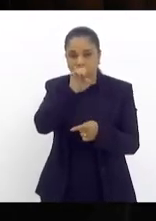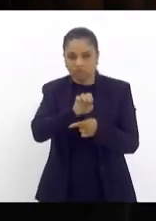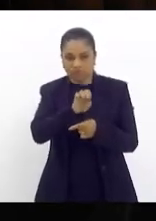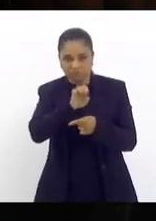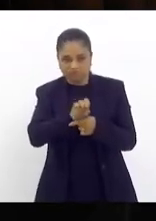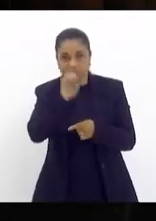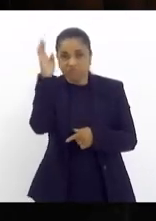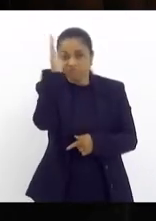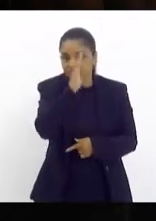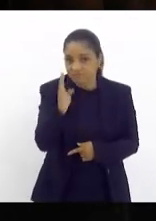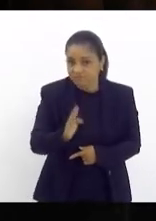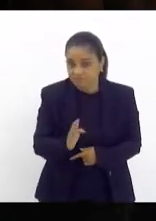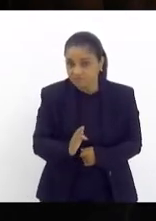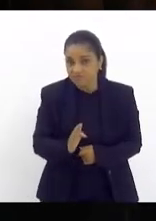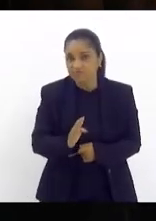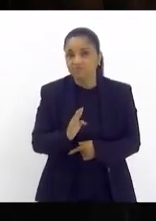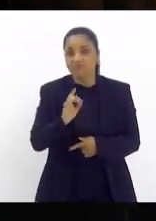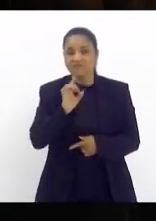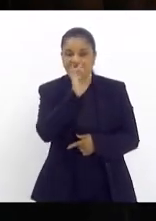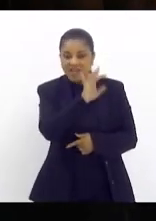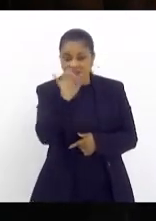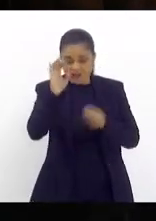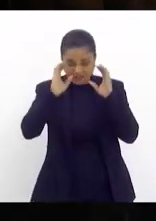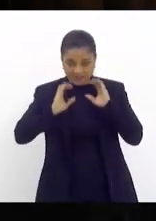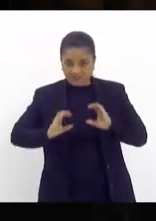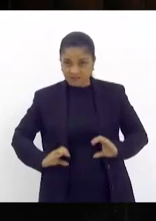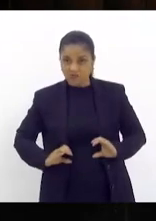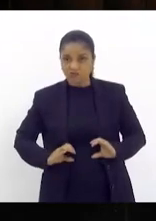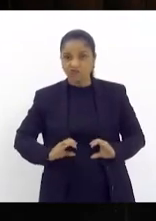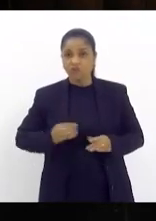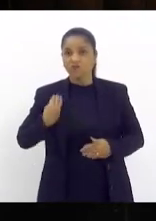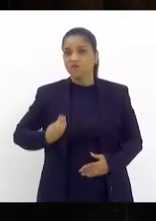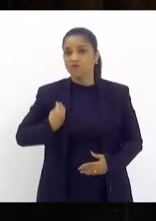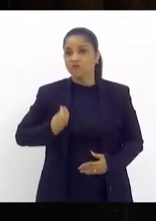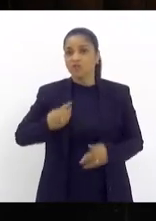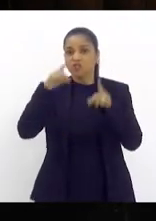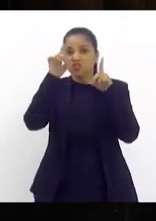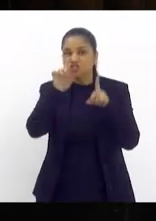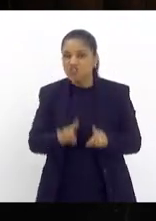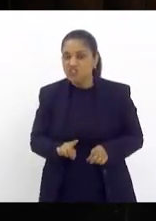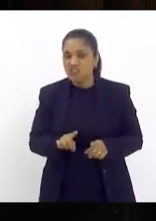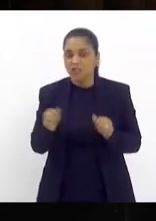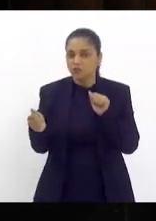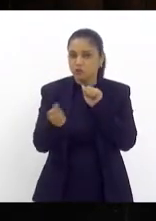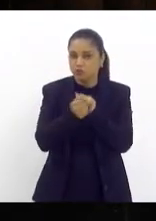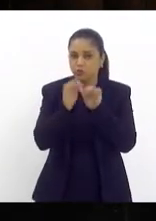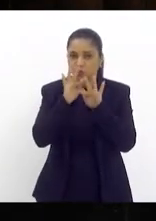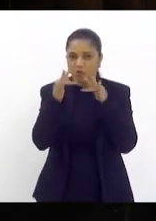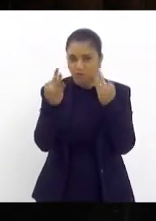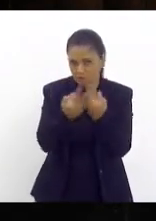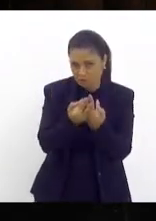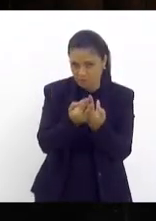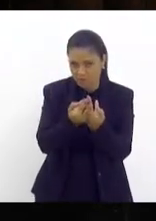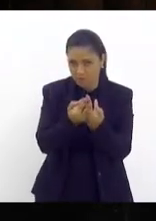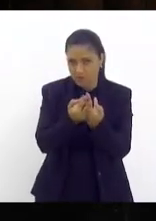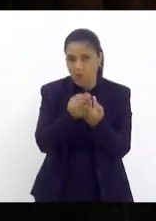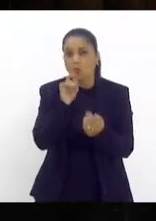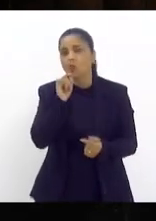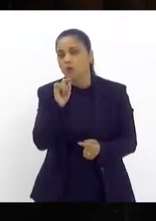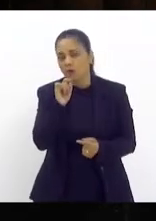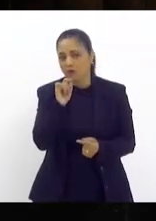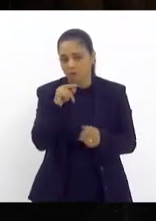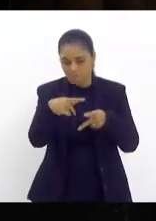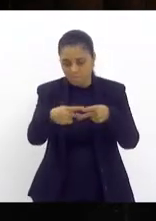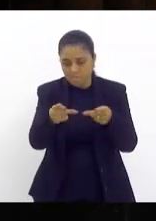garantir que cada cidadão e cidadã vivam com dignidade junto das suas famílias. E o mínimo de dignidade é ter comida no